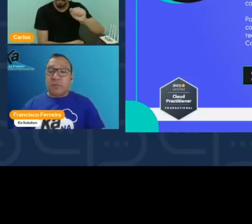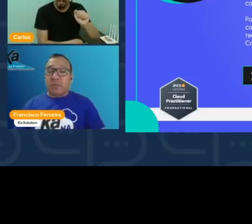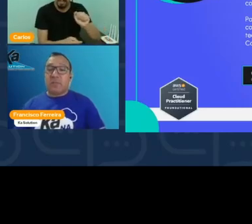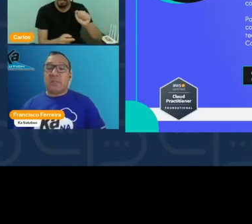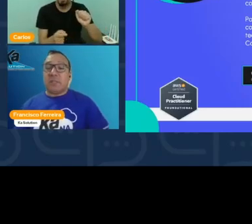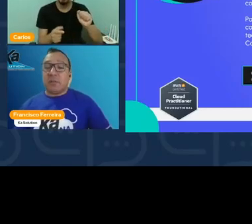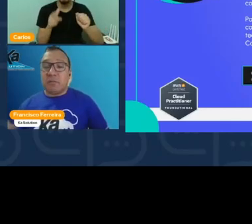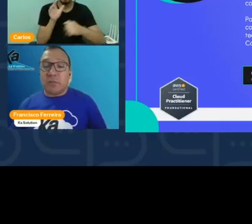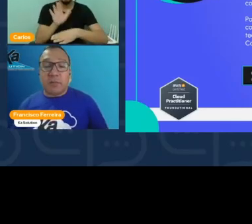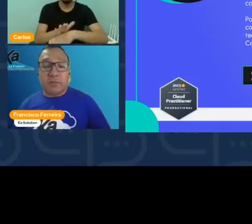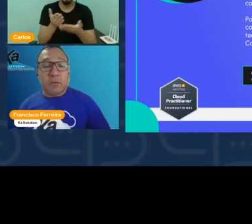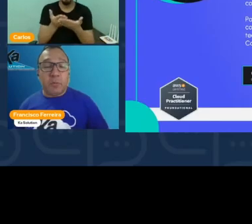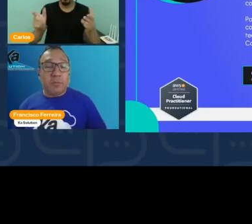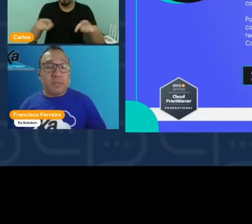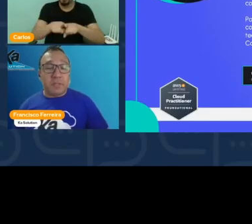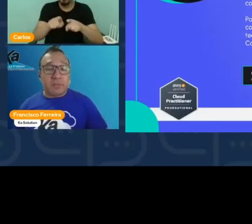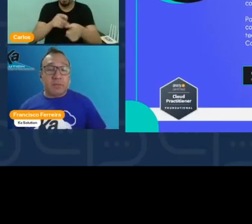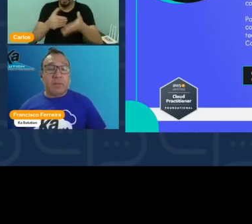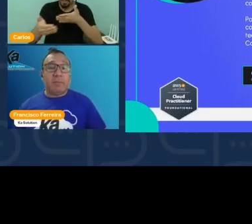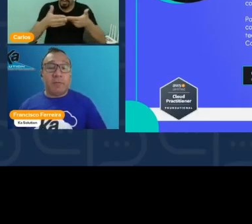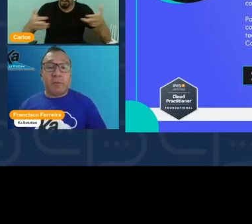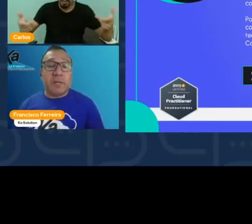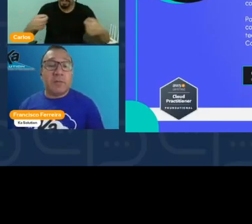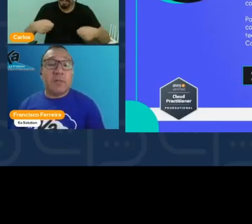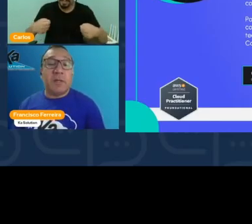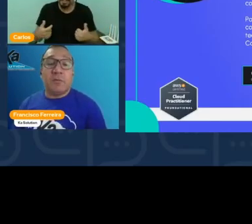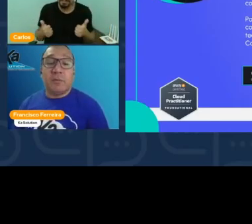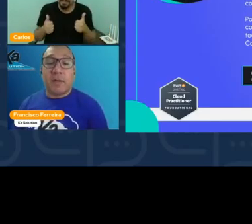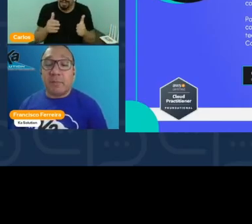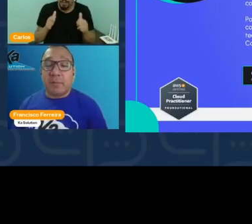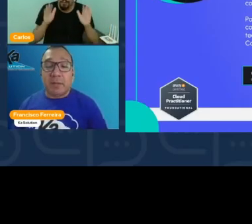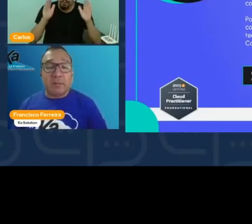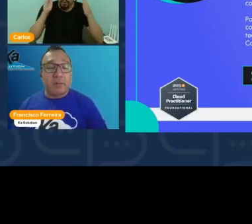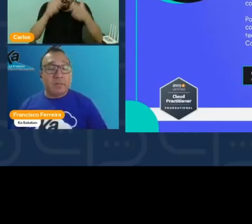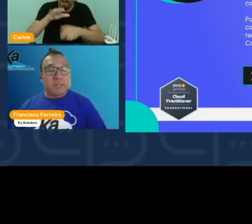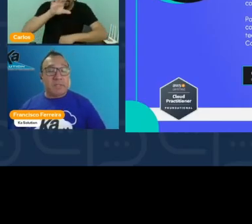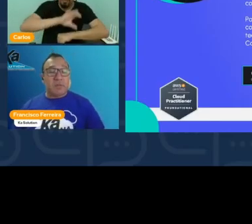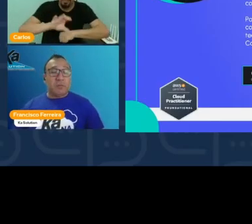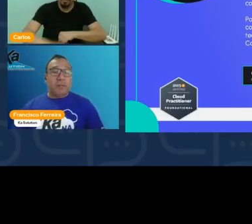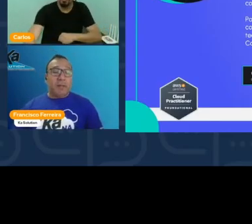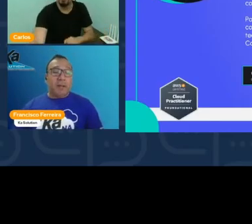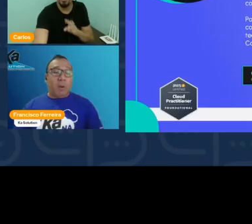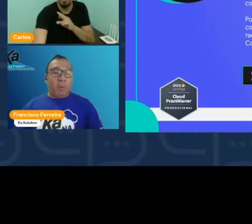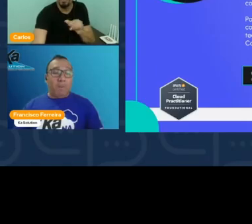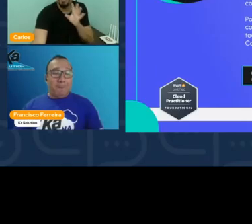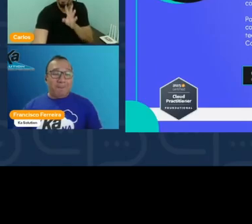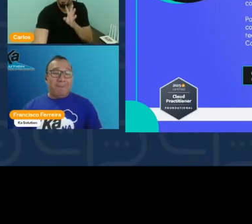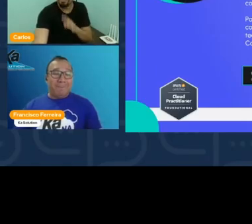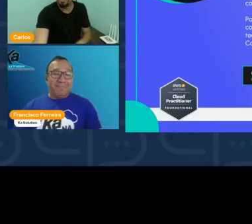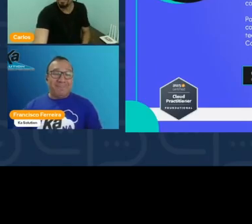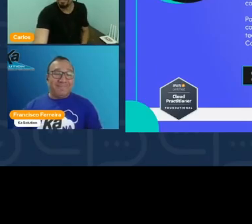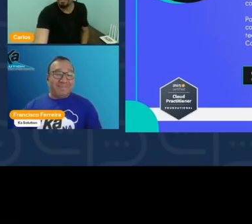vou ajudar vocês aqui no que for possível, tá? Focados aí no treinamento, que vai ser super legal.